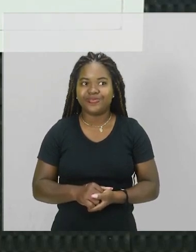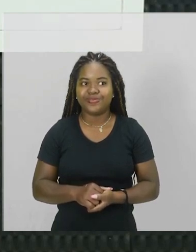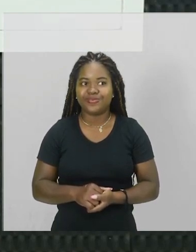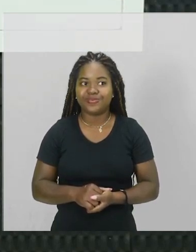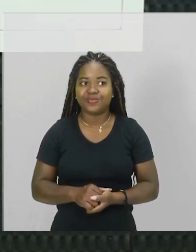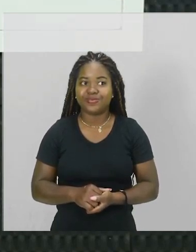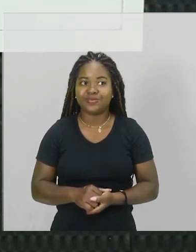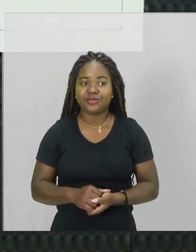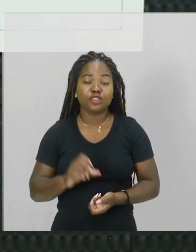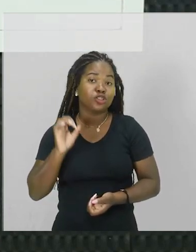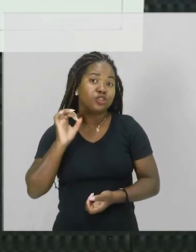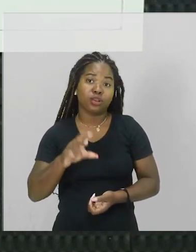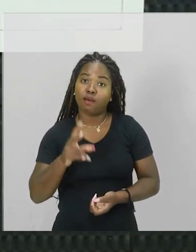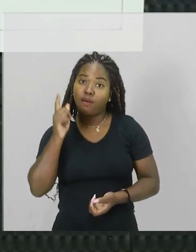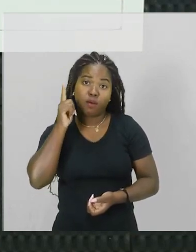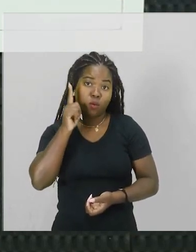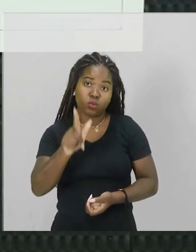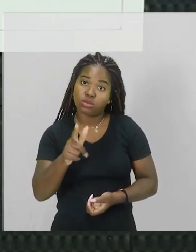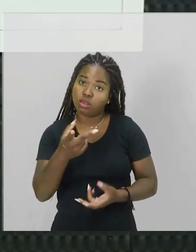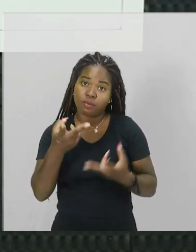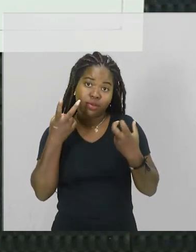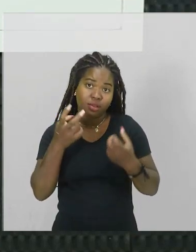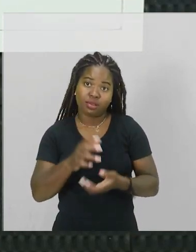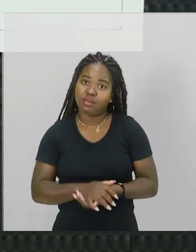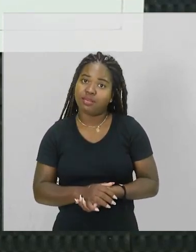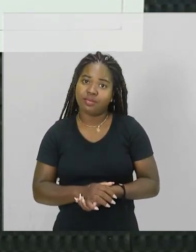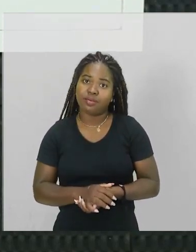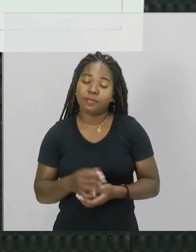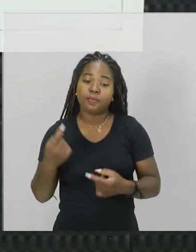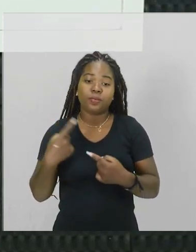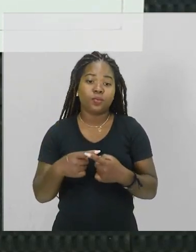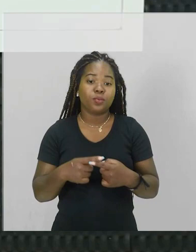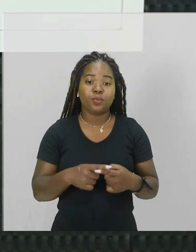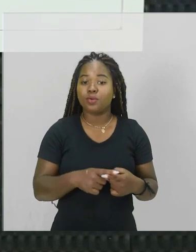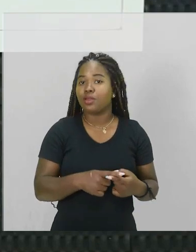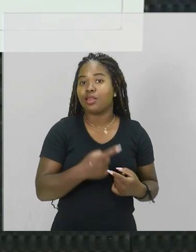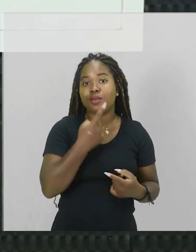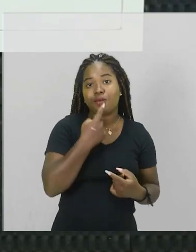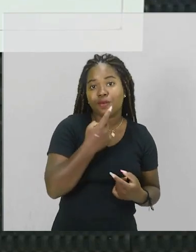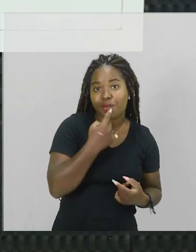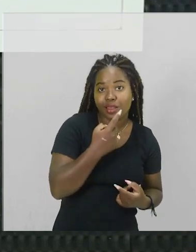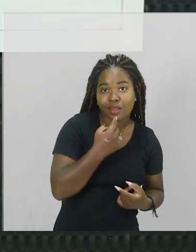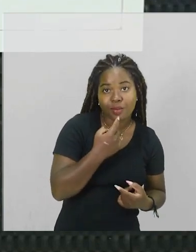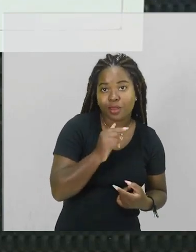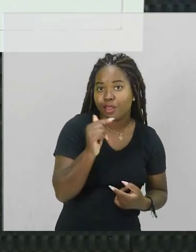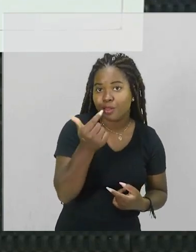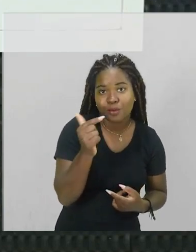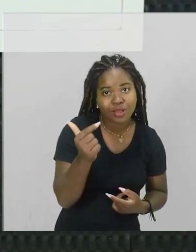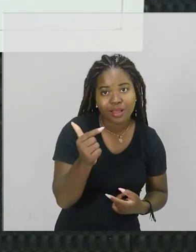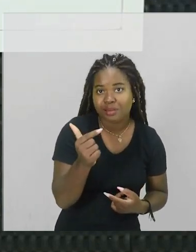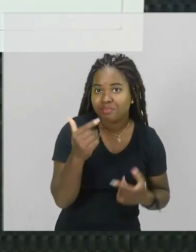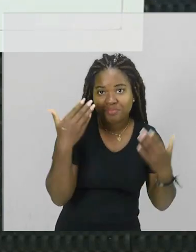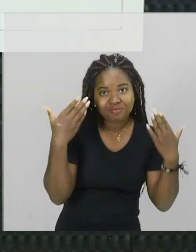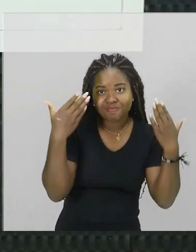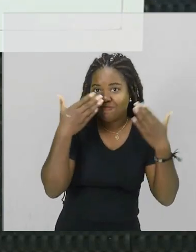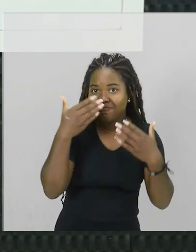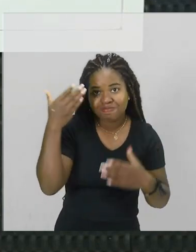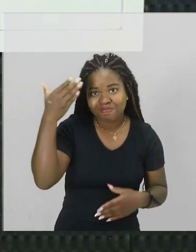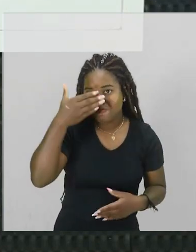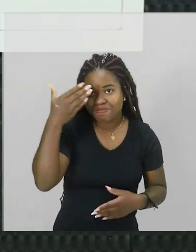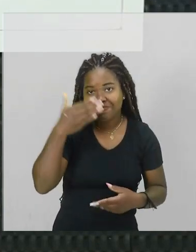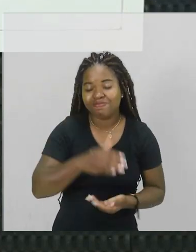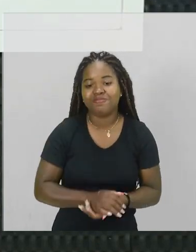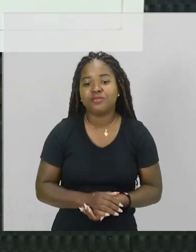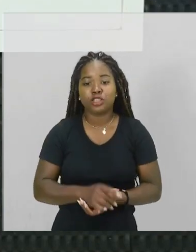É isso que ele vai conseguir ver. Porque a faixa do vermelho para ele não existe. Então ele não vai conseguir ver o